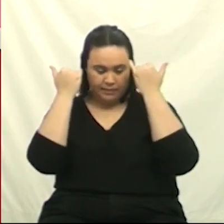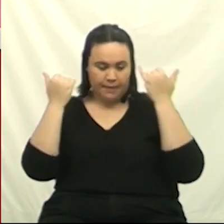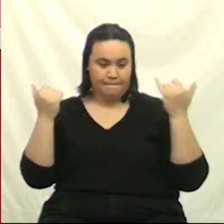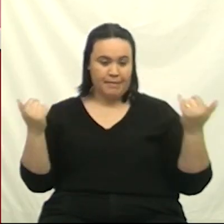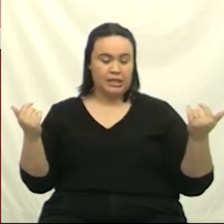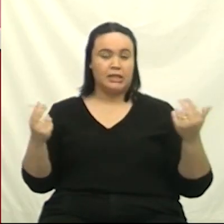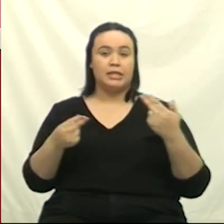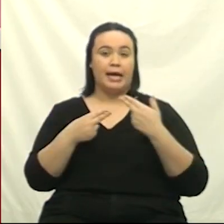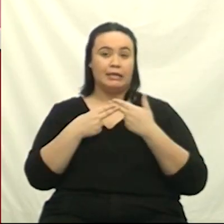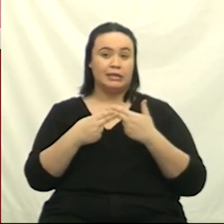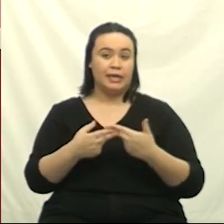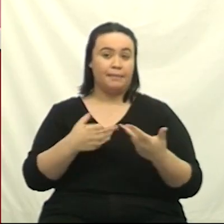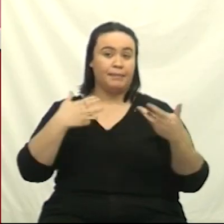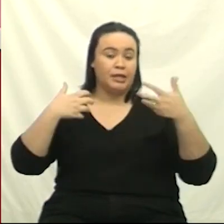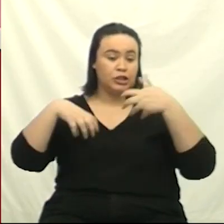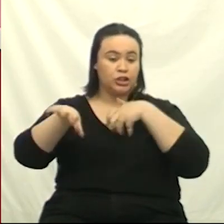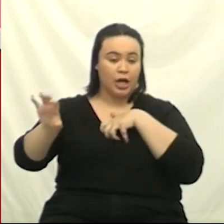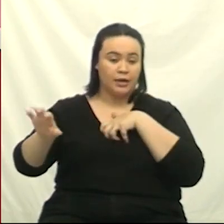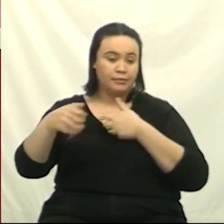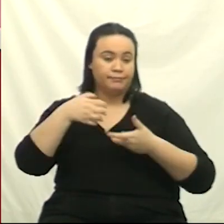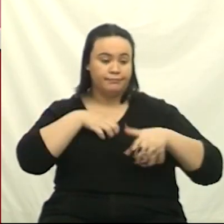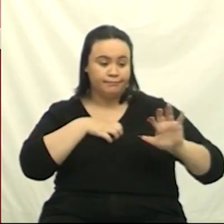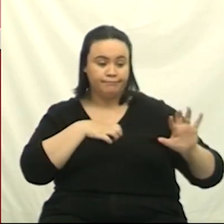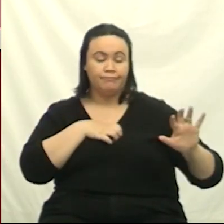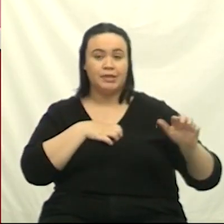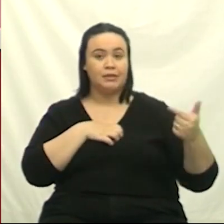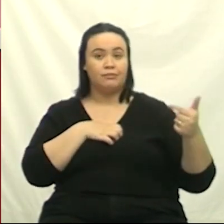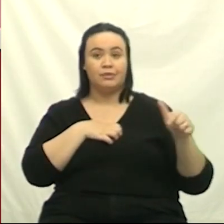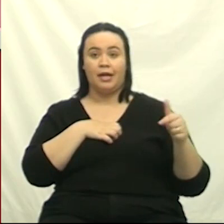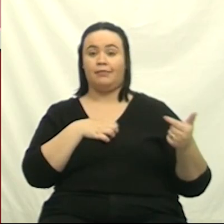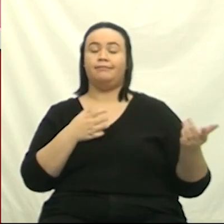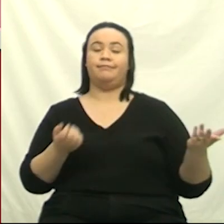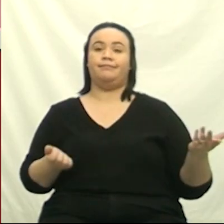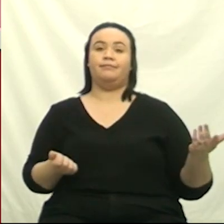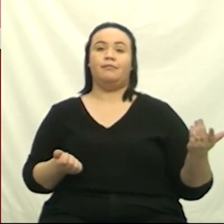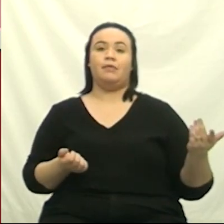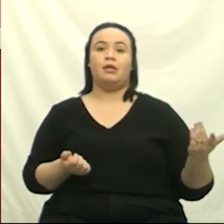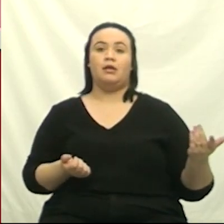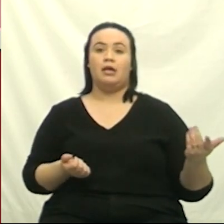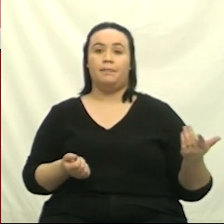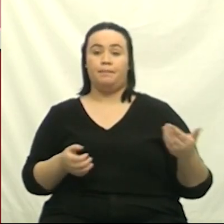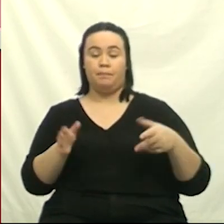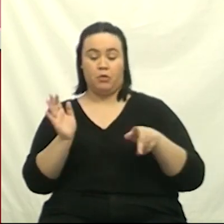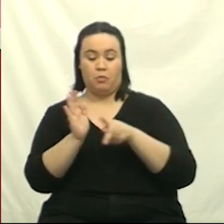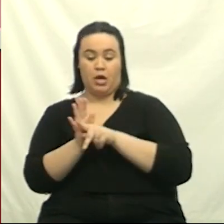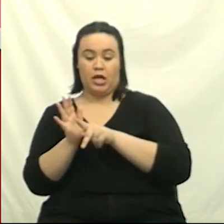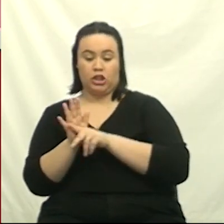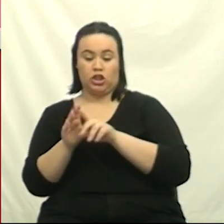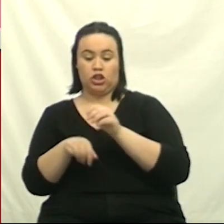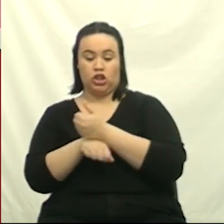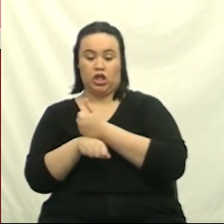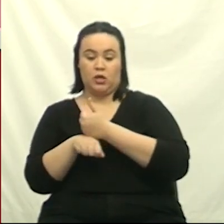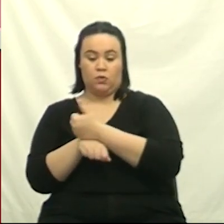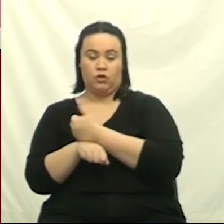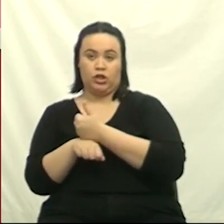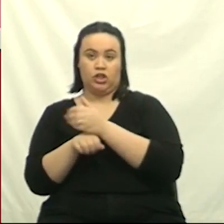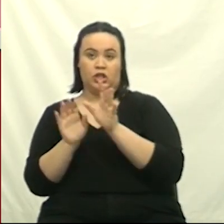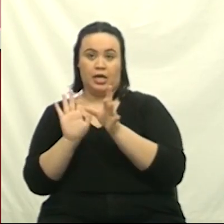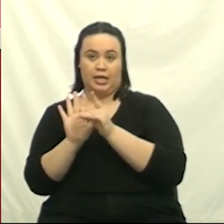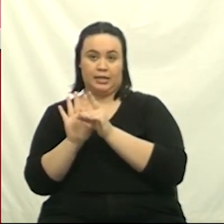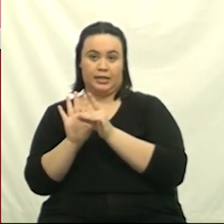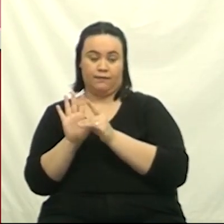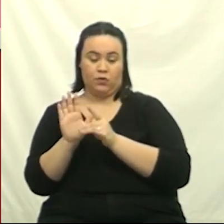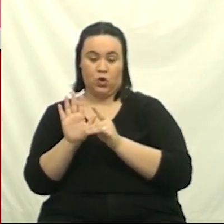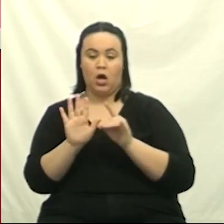com essas pessoas e outras cidades já fizeram isso a própria diretoria de trânsito cria um adesivo que pode ser colado na parte